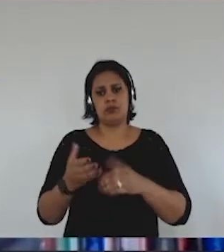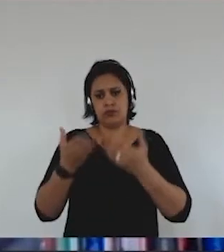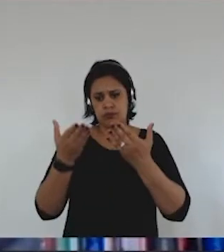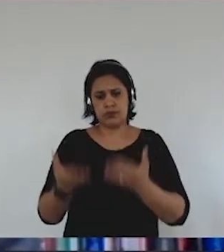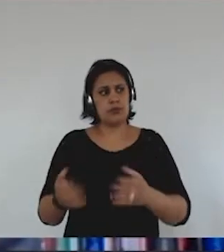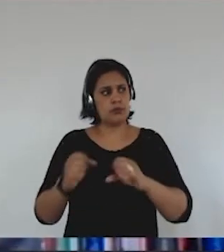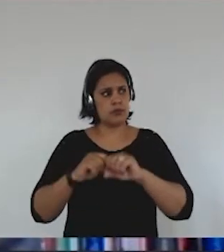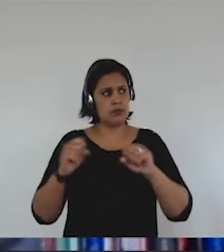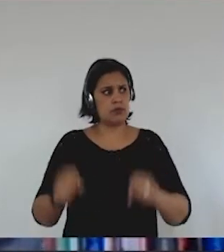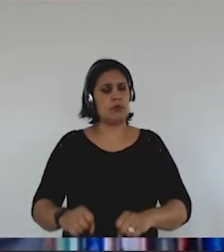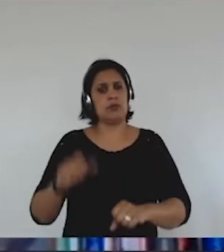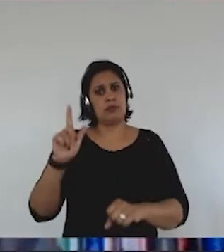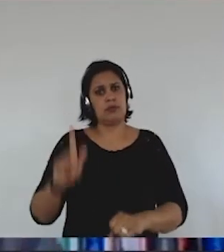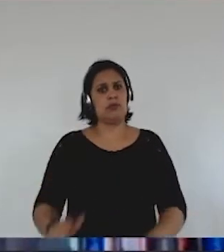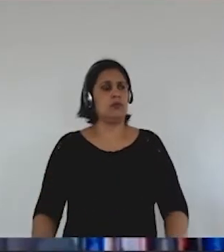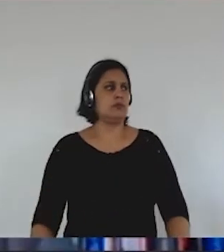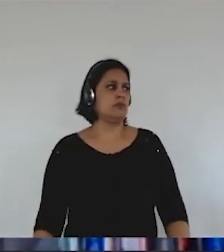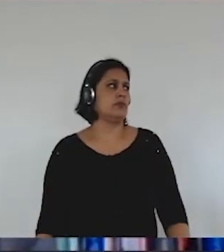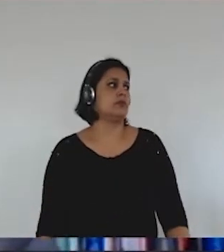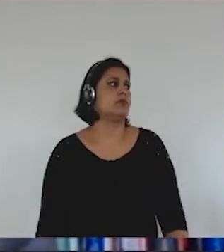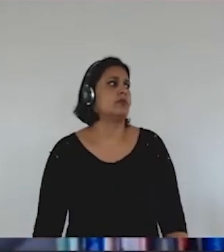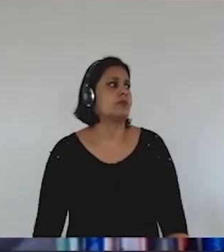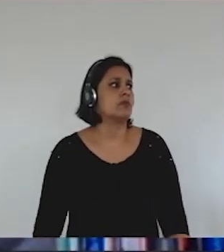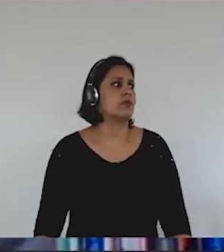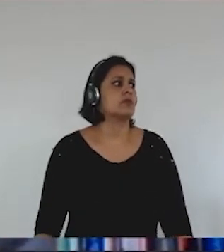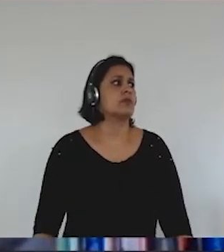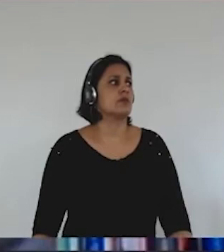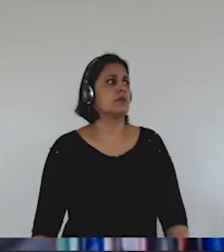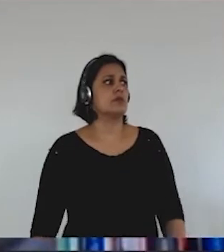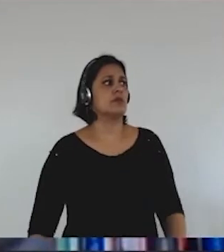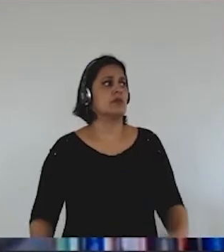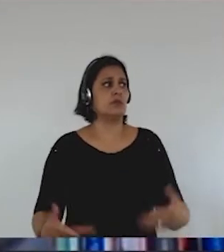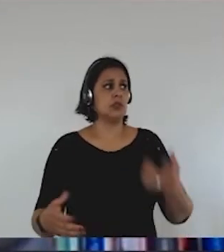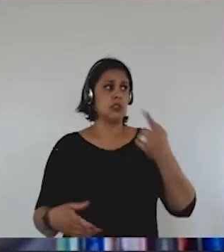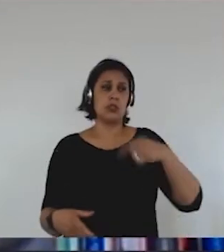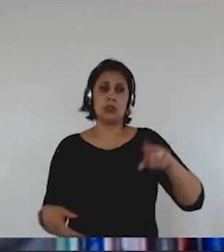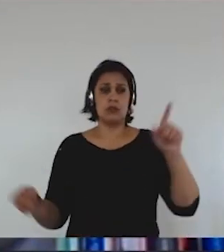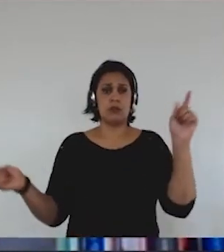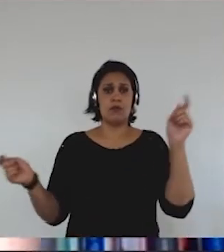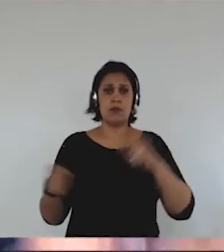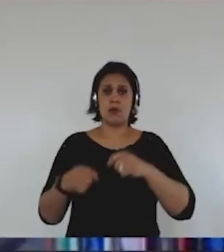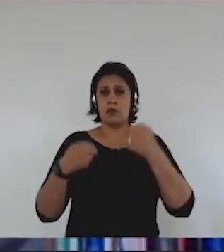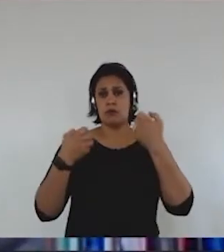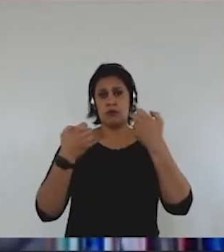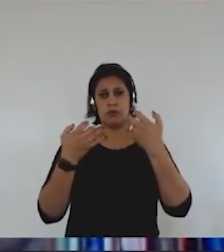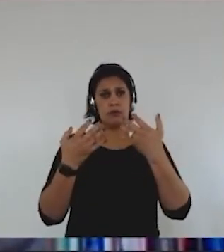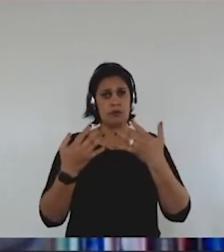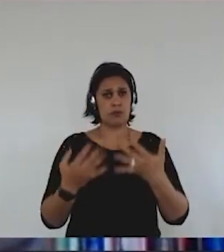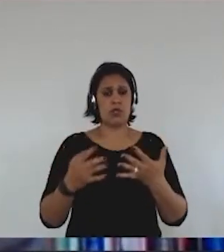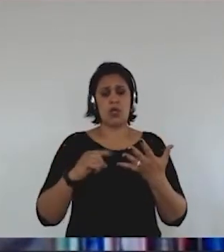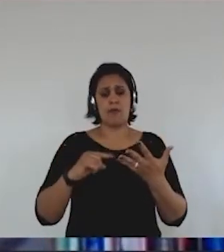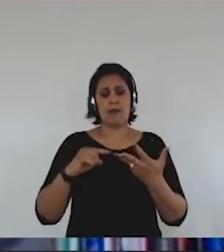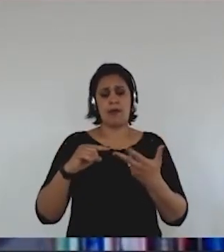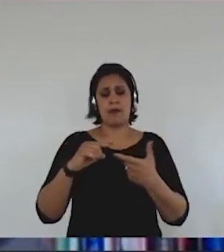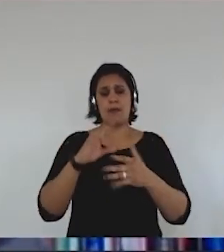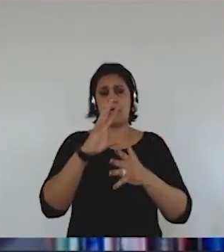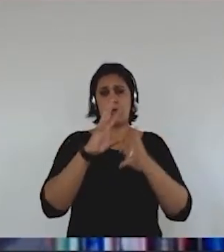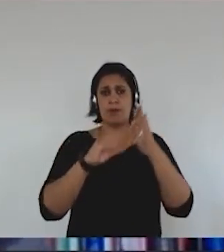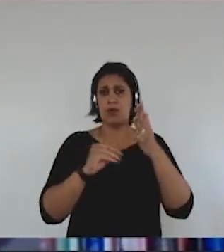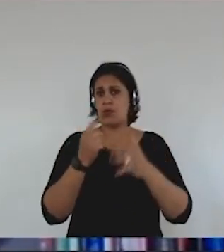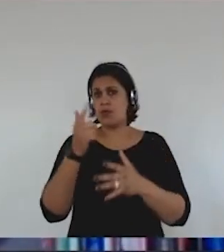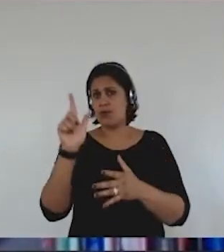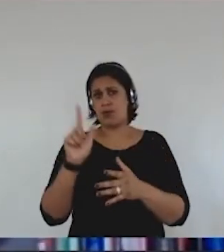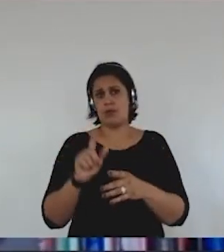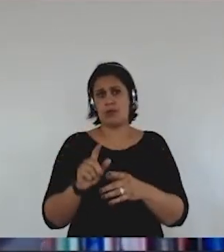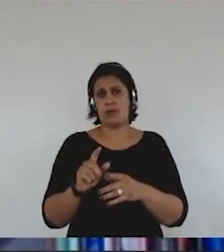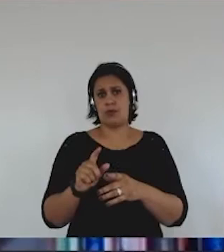sistema de gestão. E a gente poderia aqui falar sobre muitos outros modelos, mas um